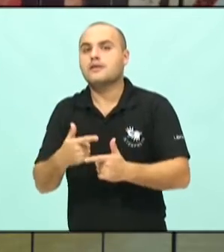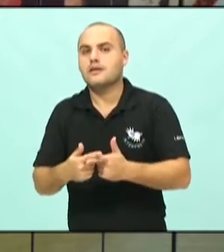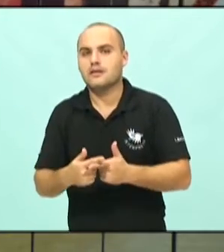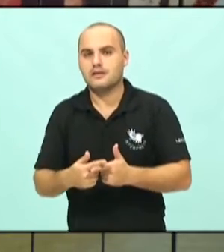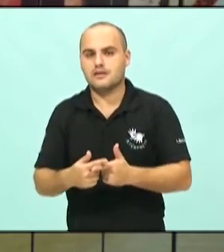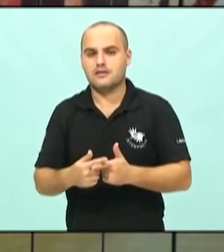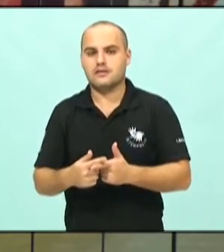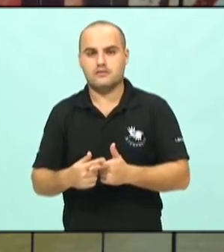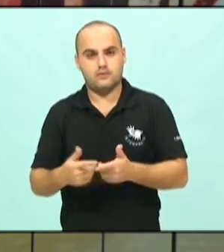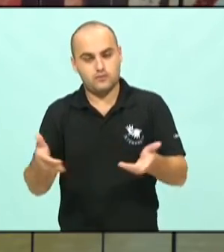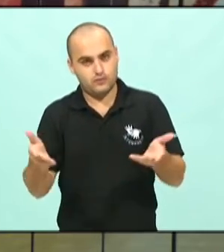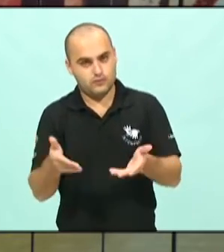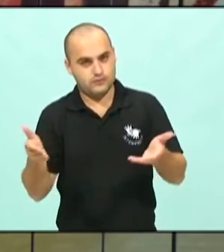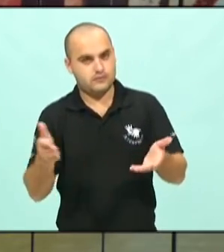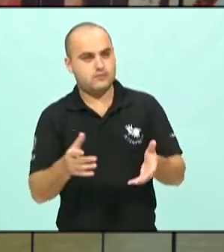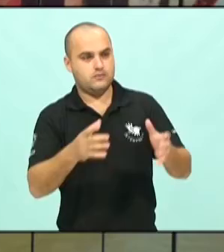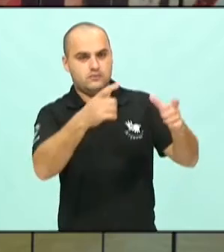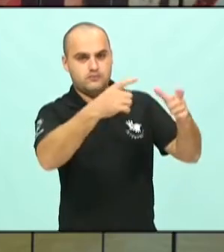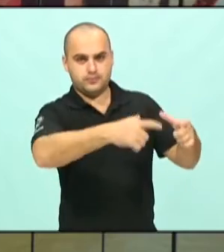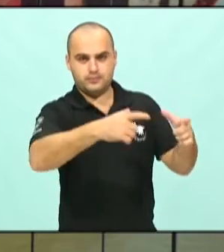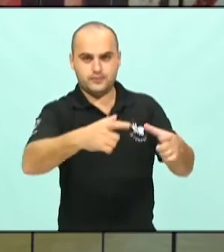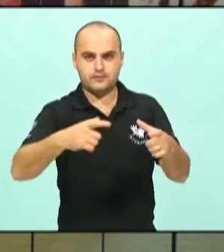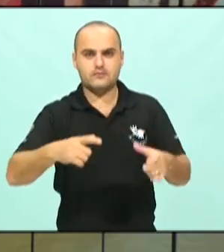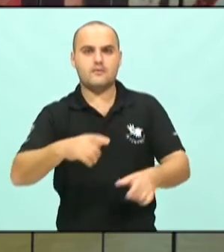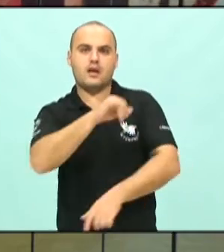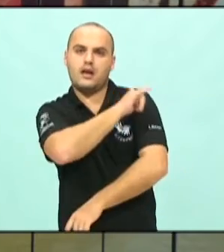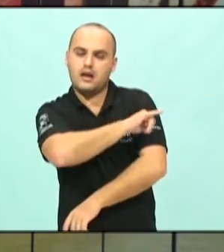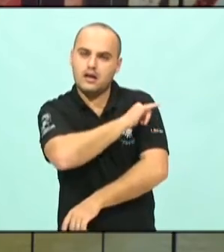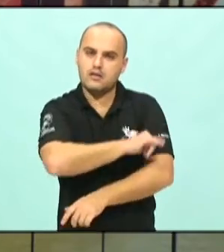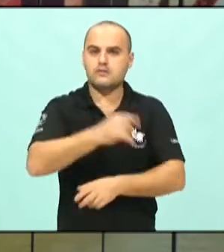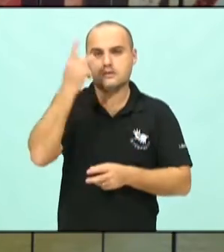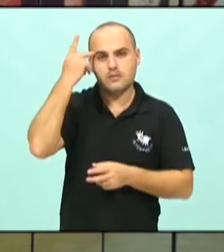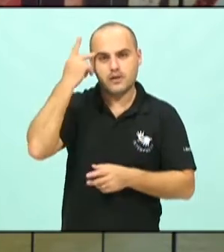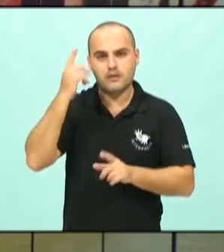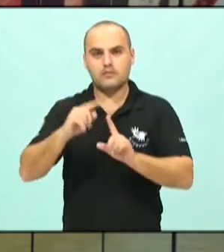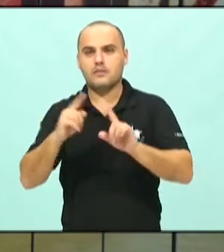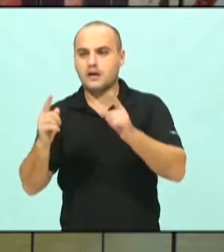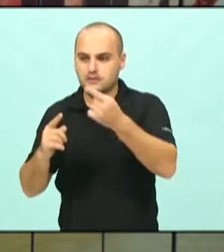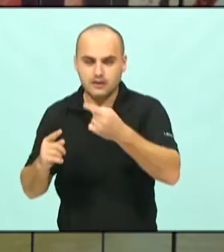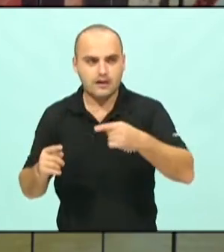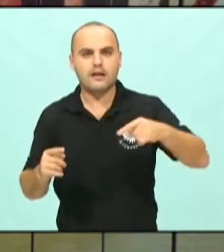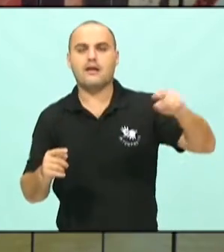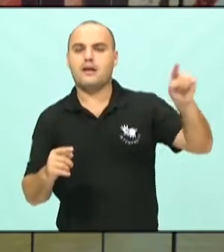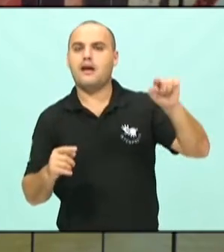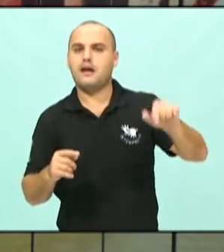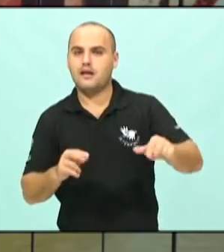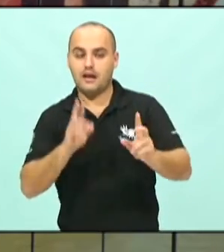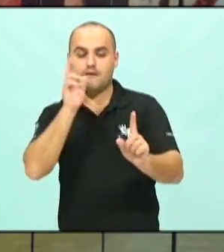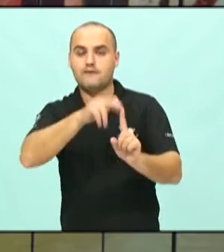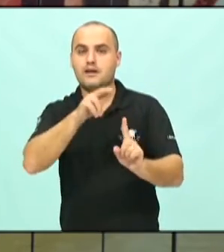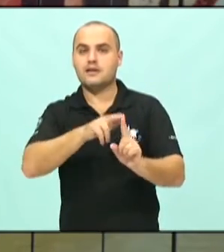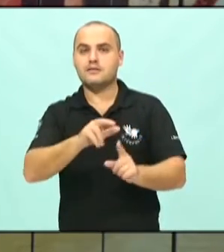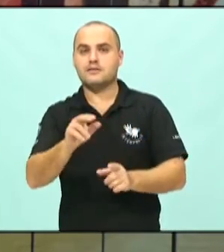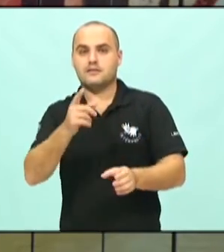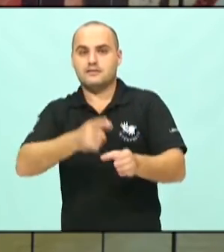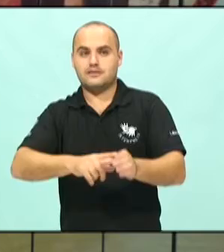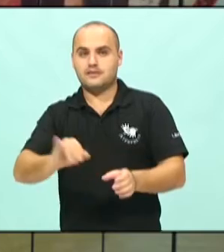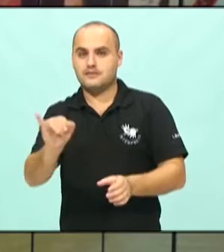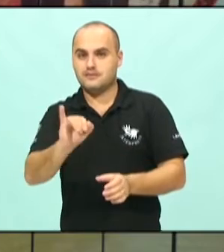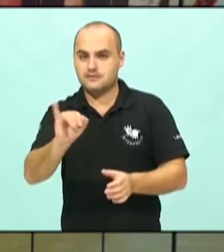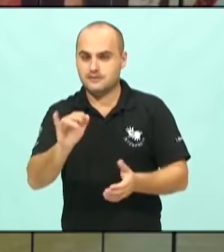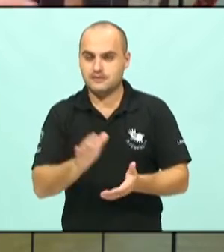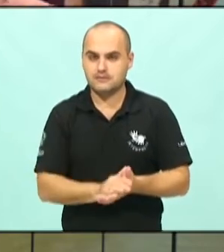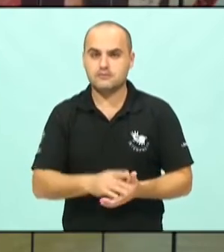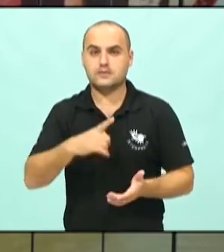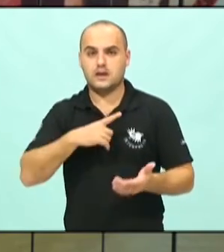os grandes sem treinamentos estão Rio, São Paulo, está lá, mas é uma referência também aqui da nossa cidade, entre outros, né?